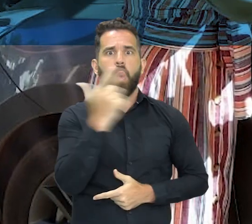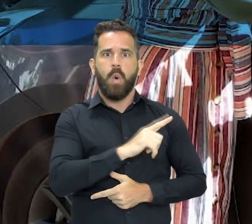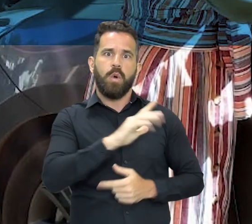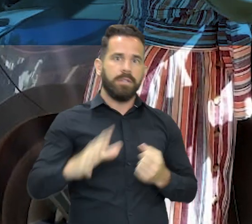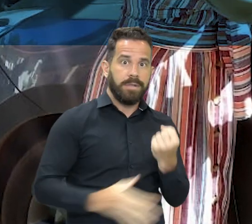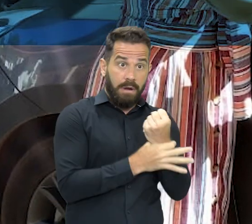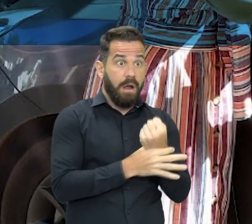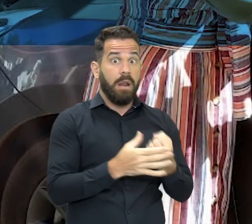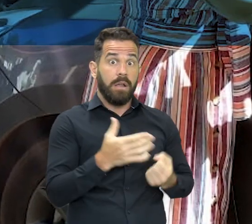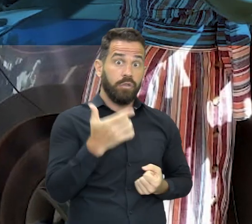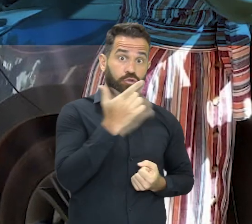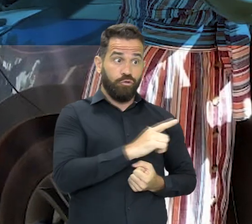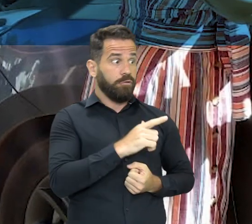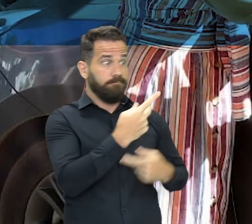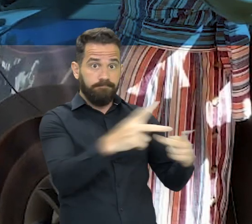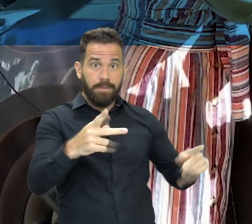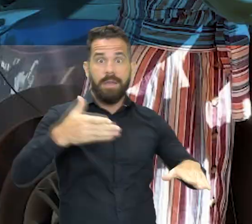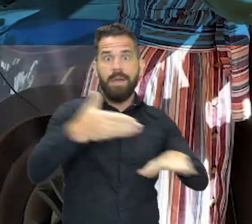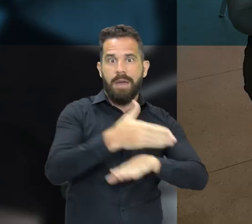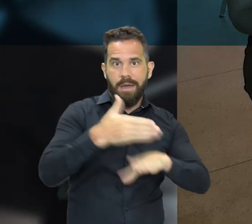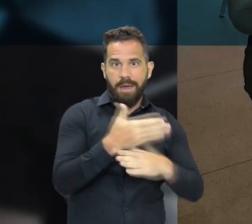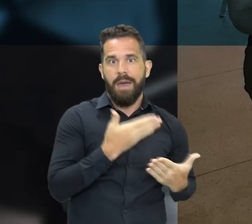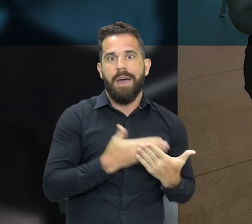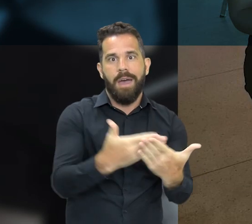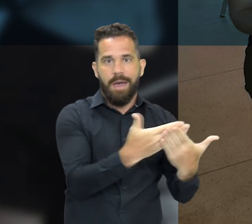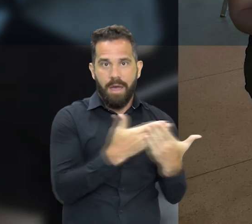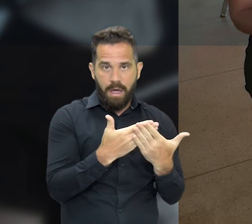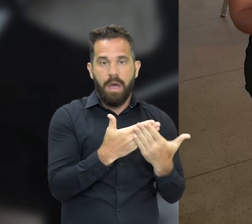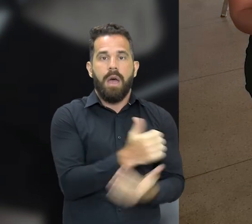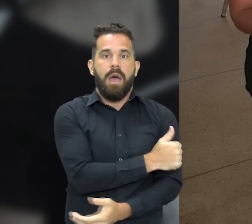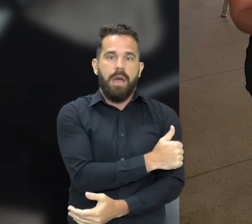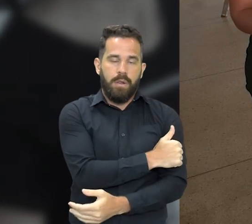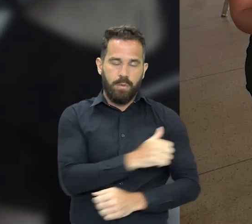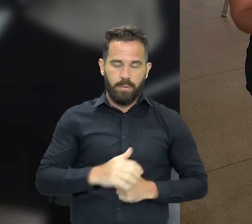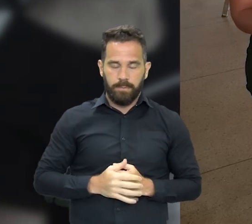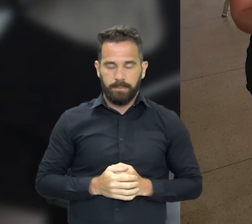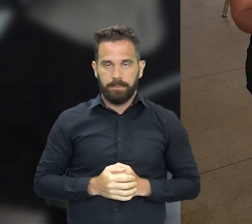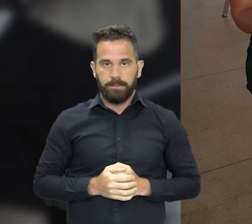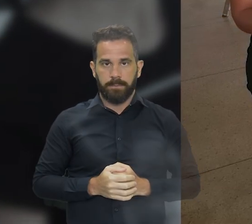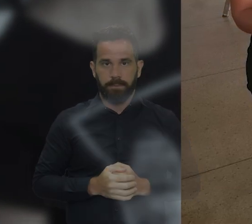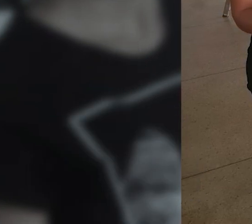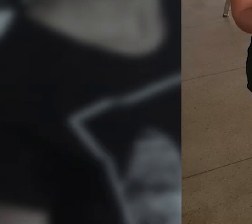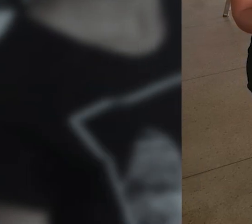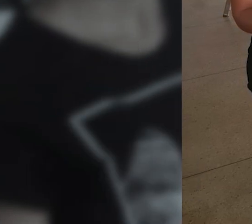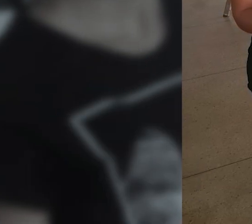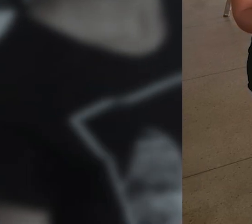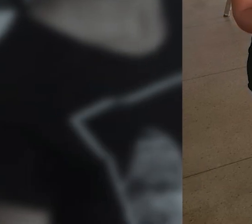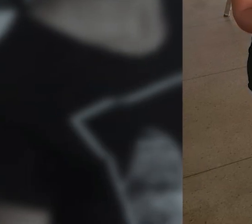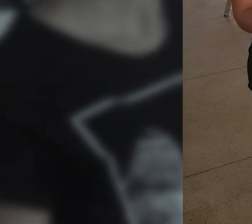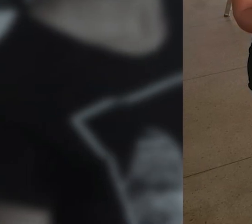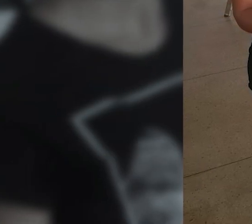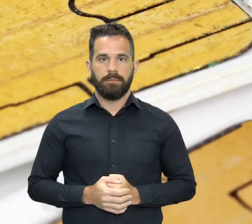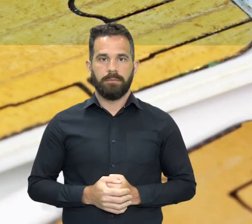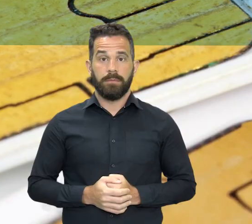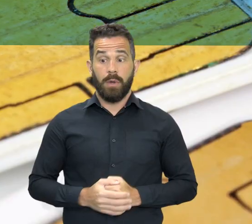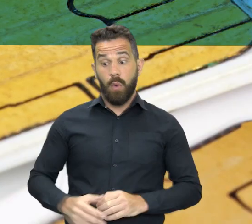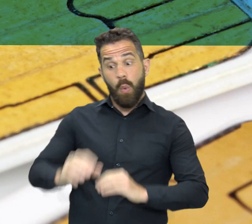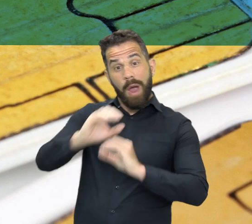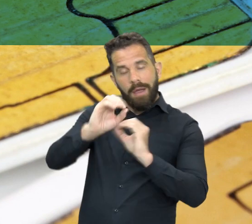uma política, a UFG já estava fazendo isso para garantir a participação dos estudantes. A UFG